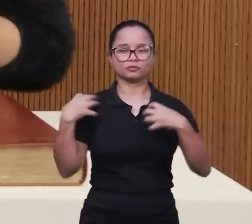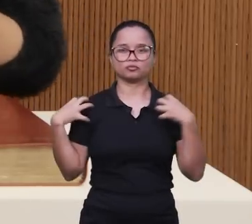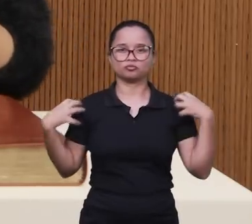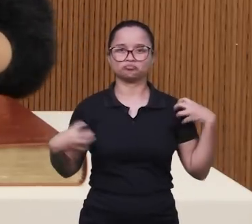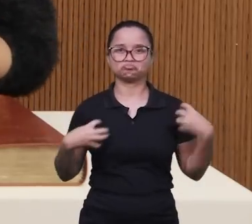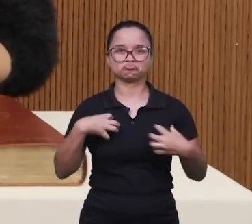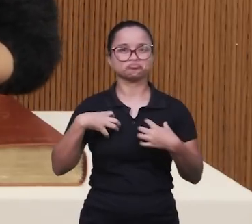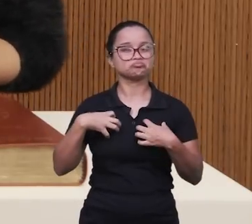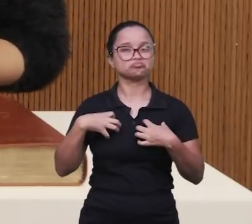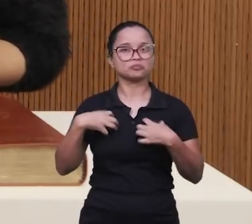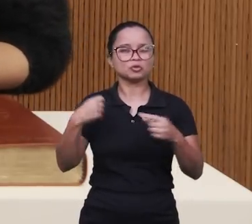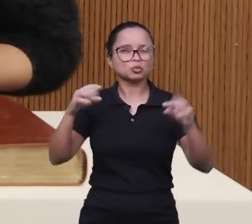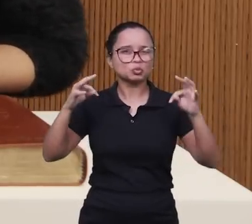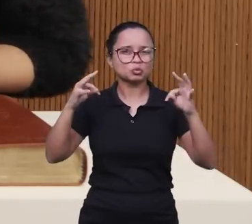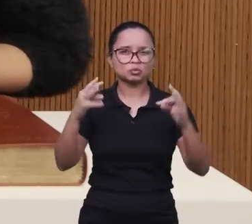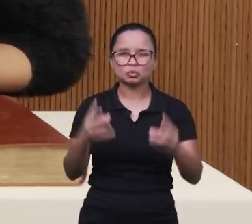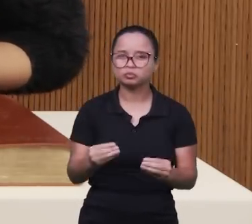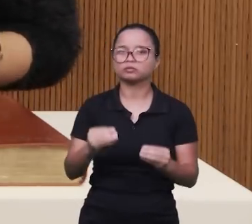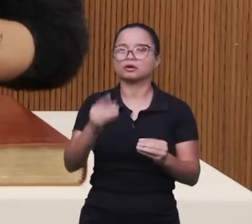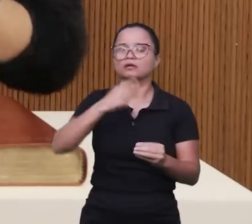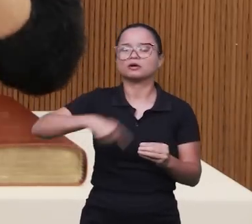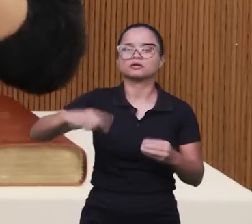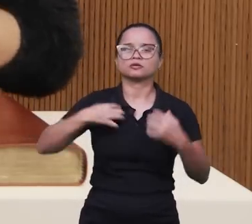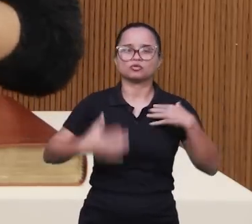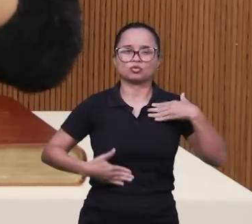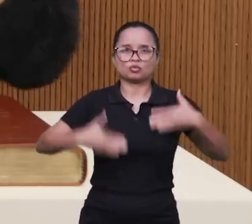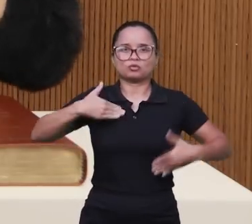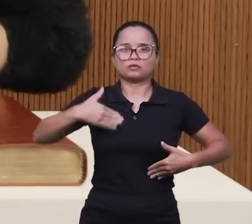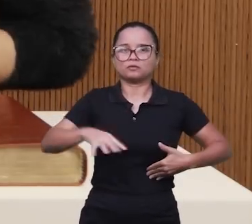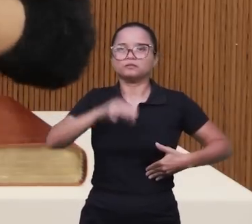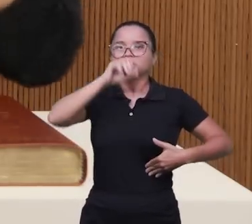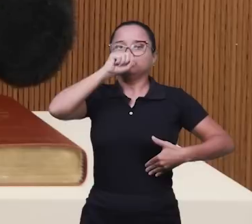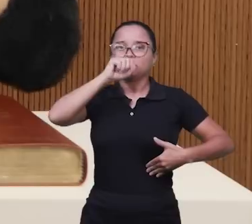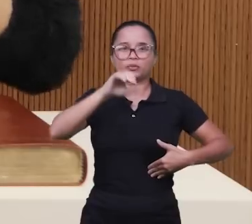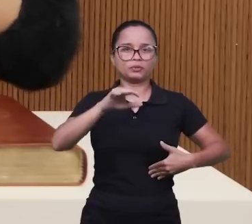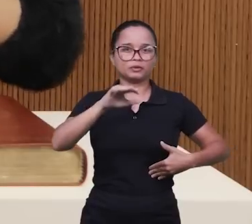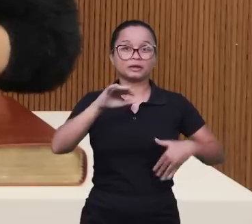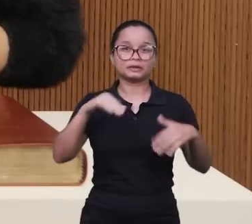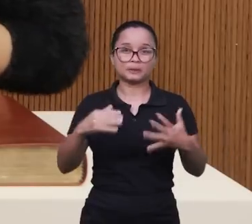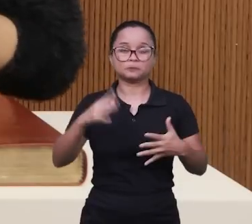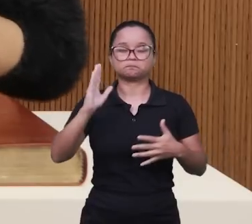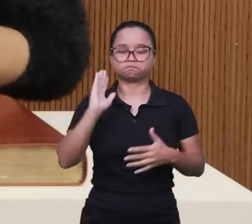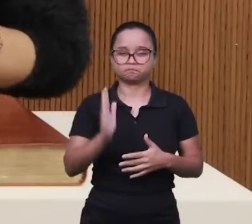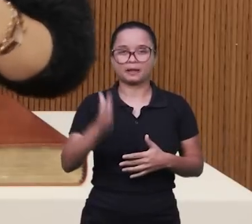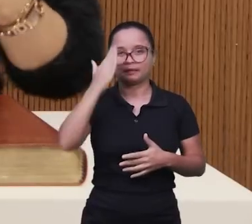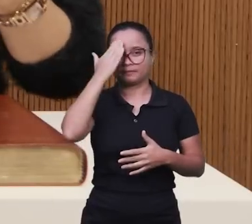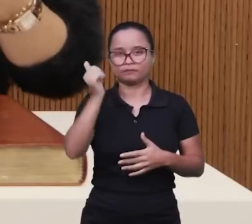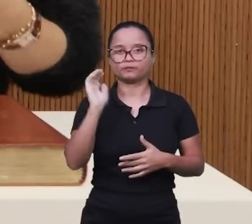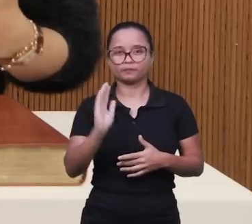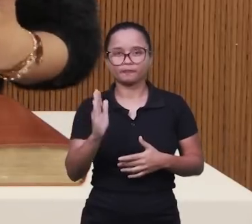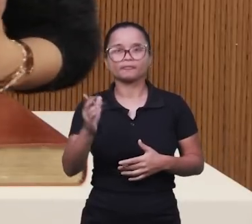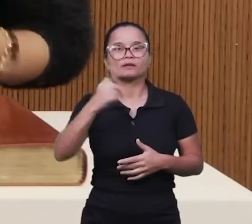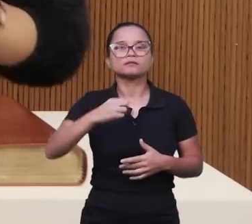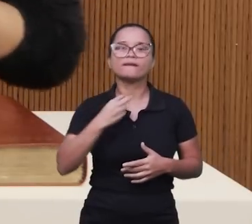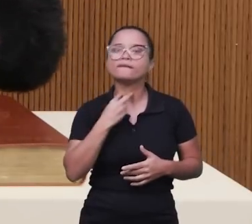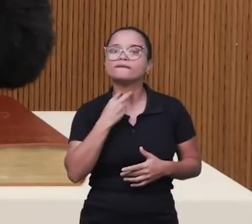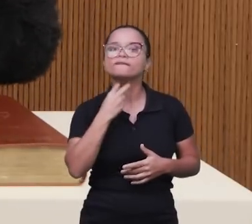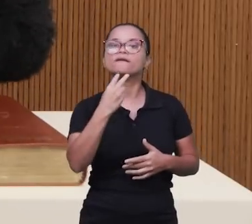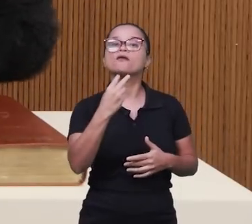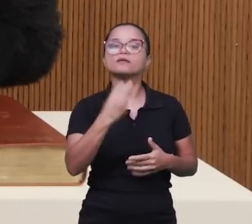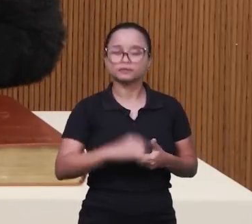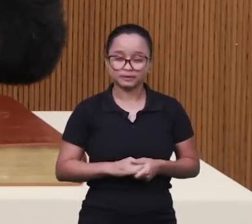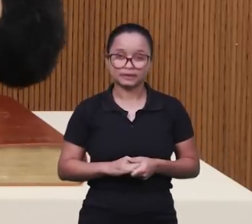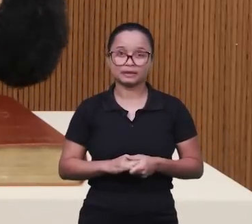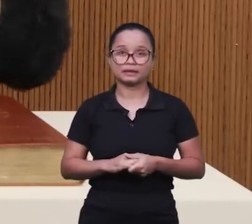muscular, toda a estrutura de ressonância. Então, nós já sabemos que nossa voz tem o